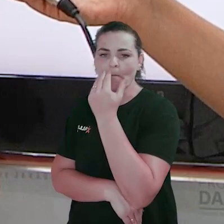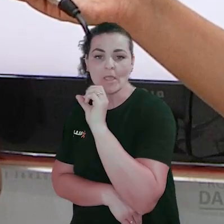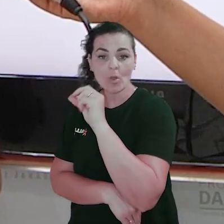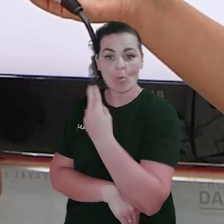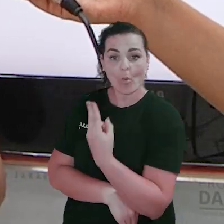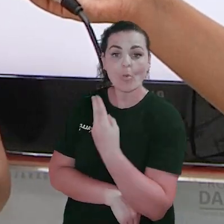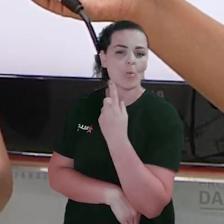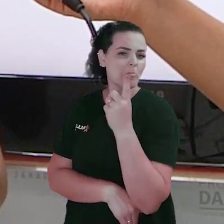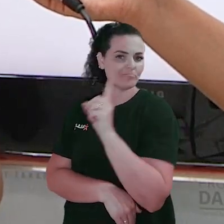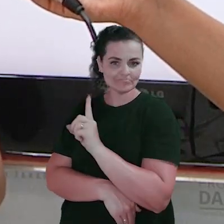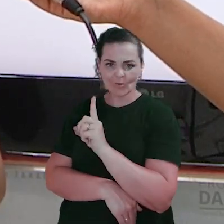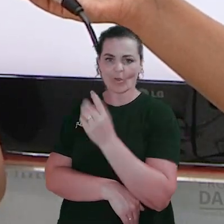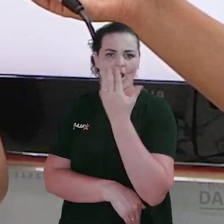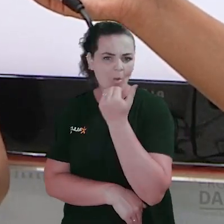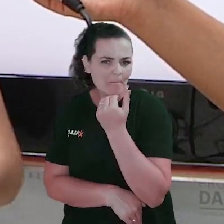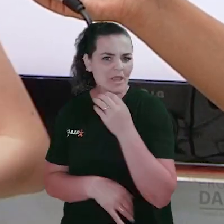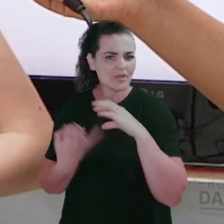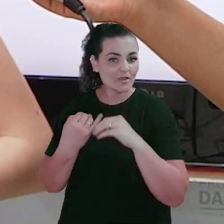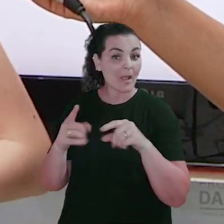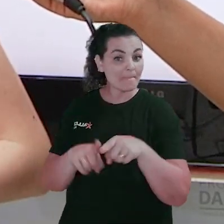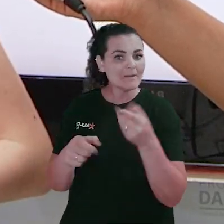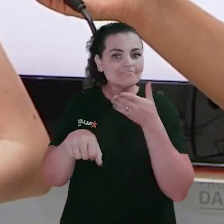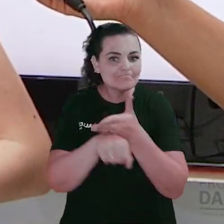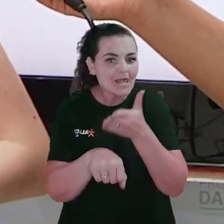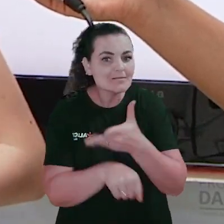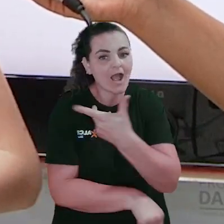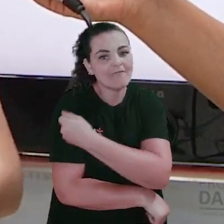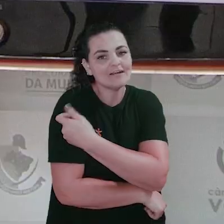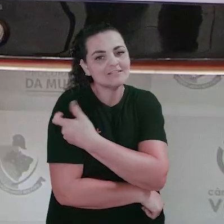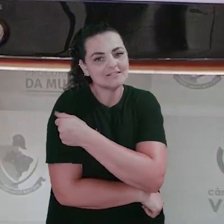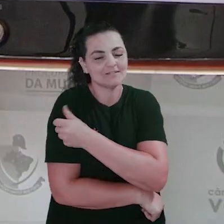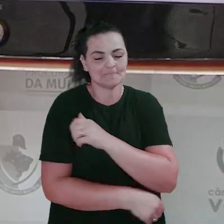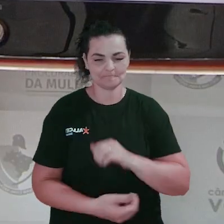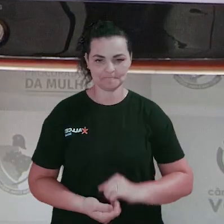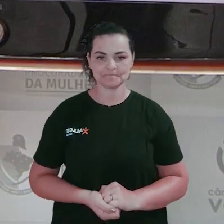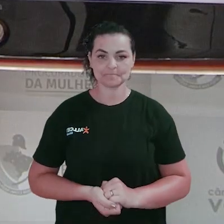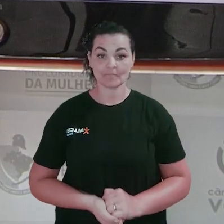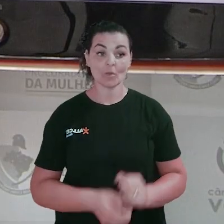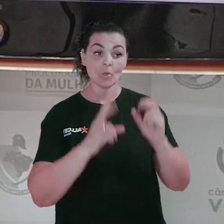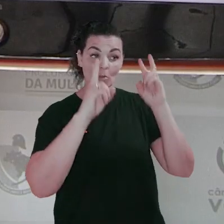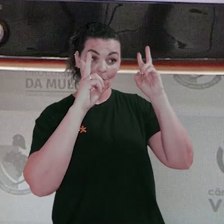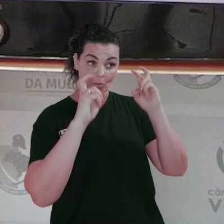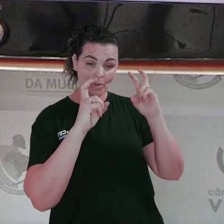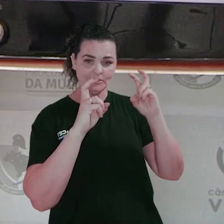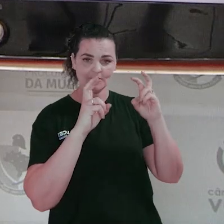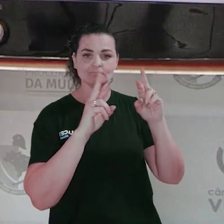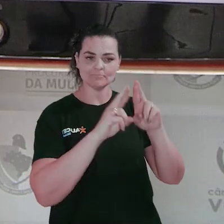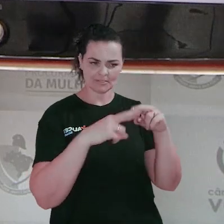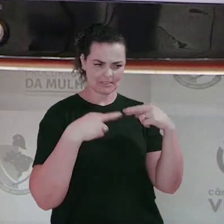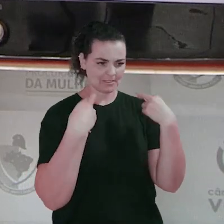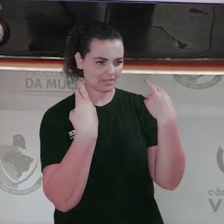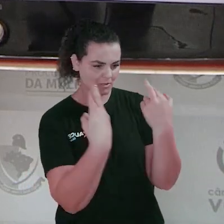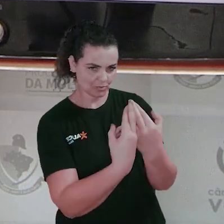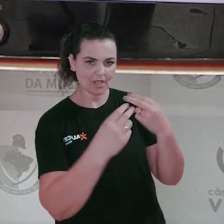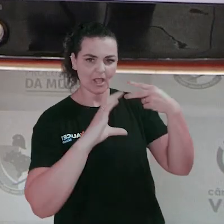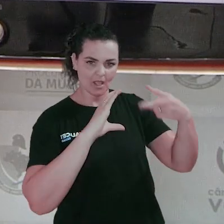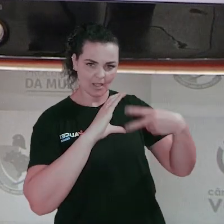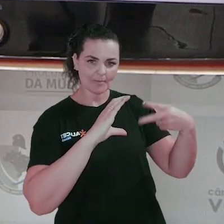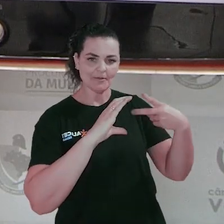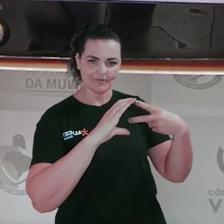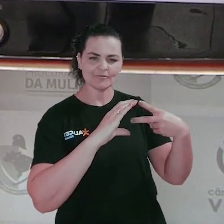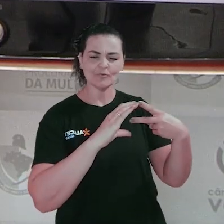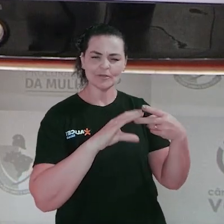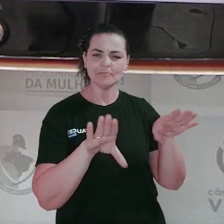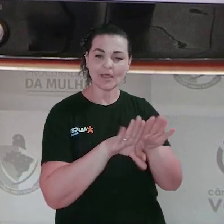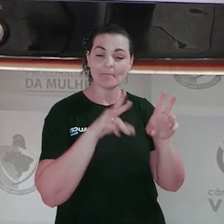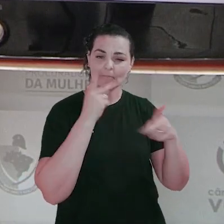feijoada, pode ir lá para realizar a vacinação, que é algo tão importante, né? O assunto também foi abordado durante a sessão ordinária